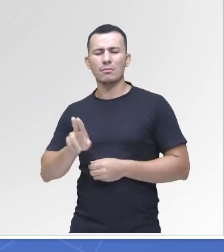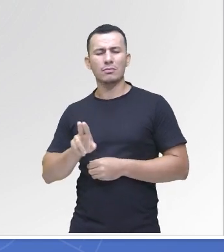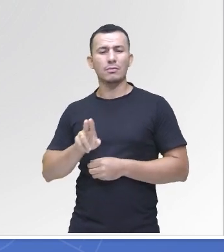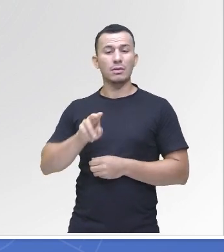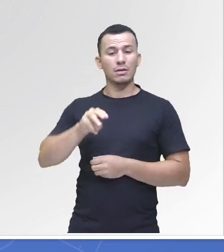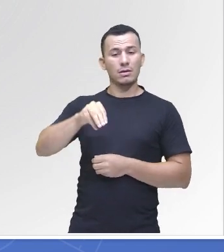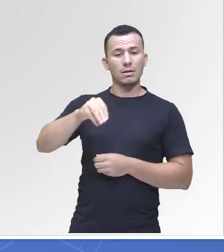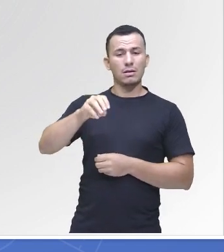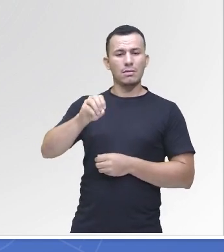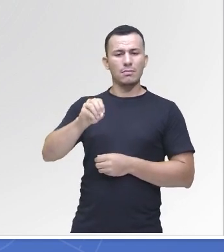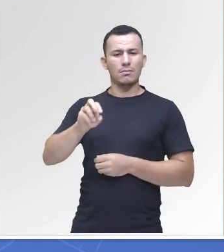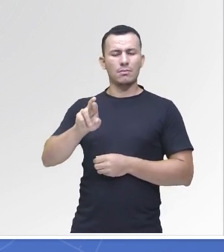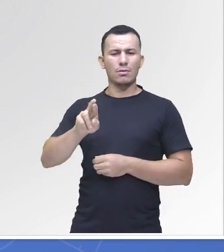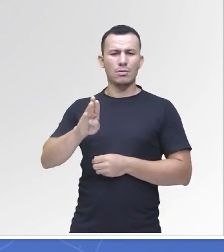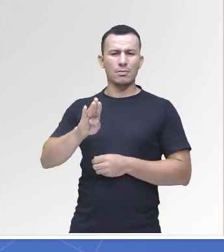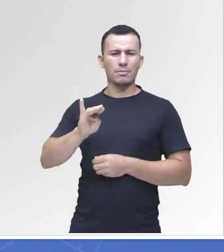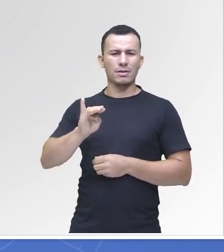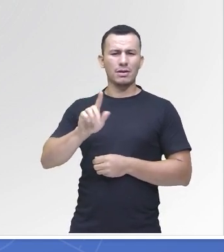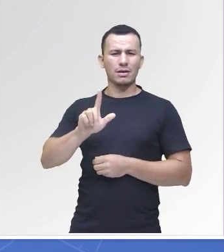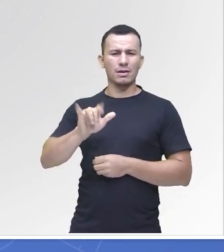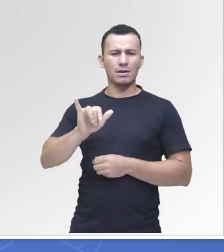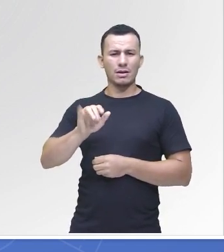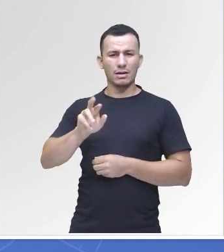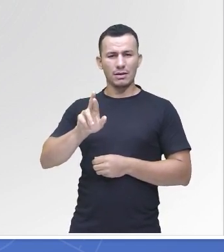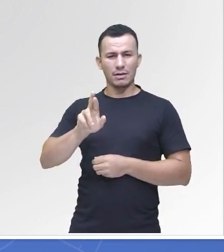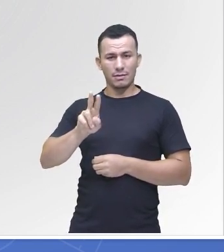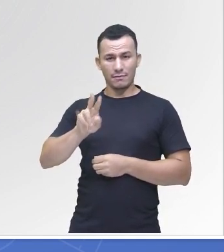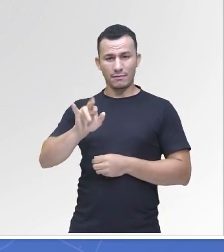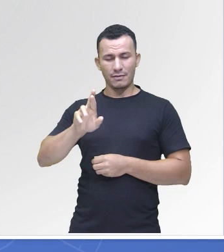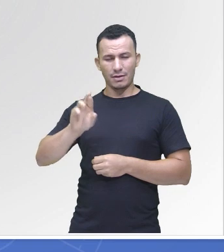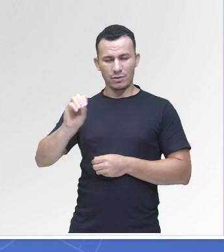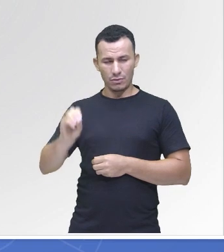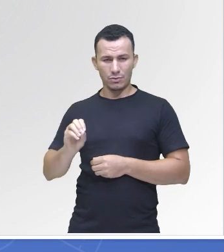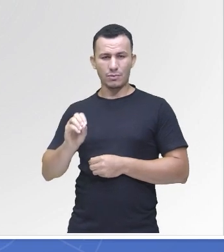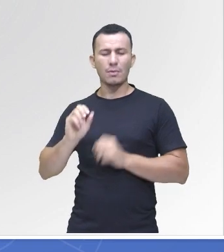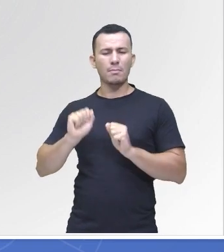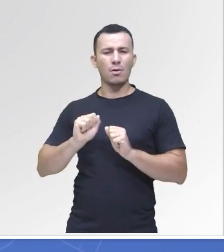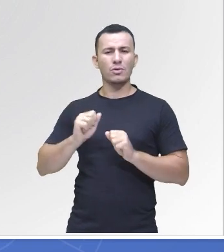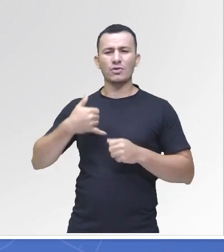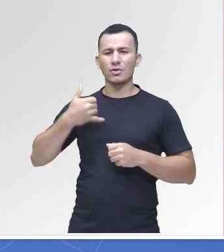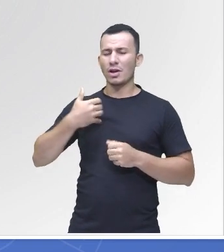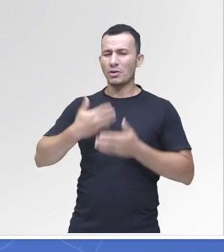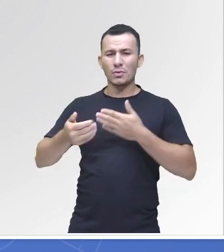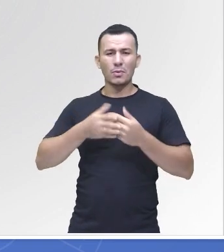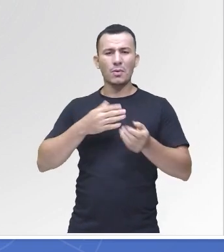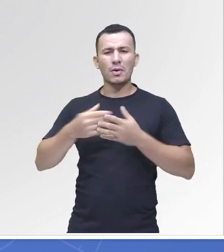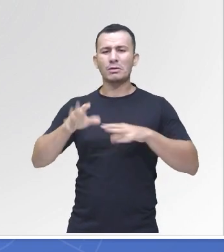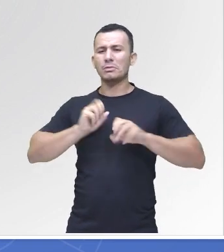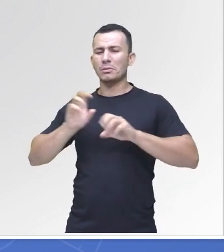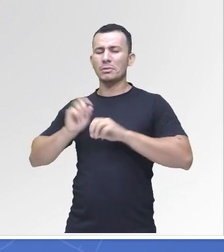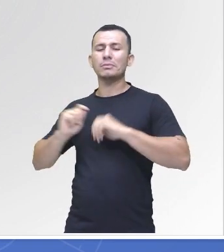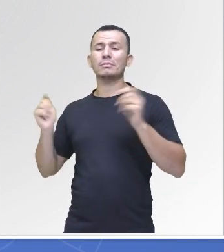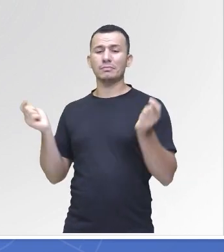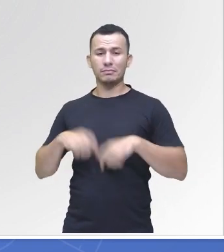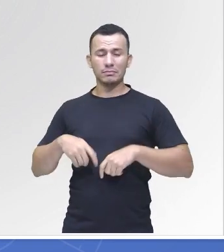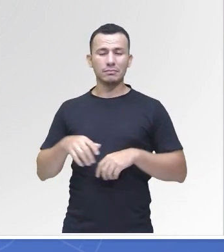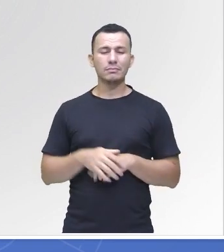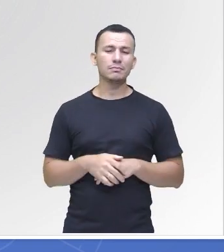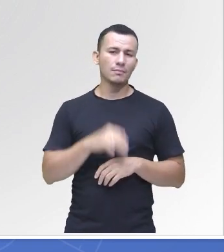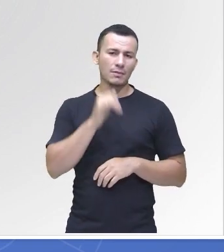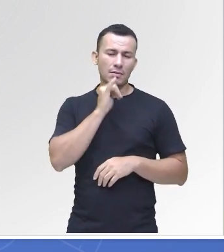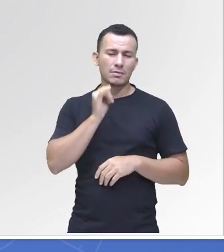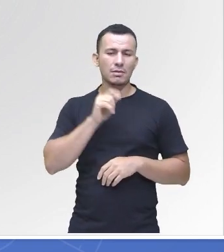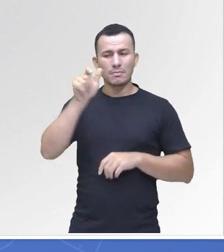elevada transmissibilidade e que pode acometer pessoas de qualquer idade. A transmissão acontece através de pessoa